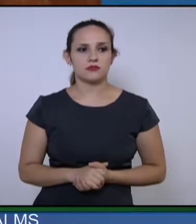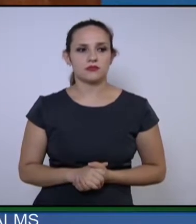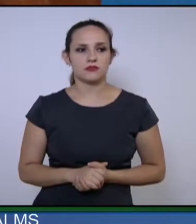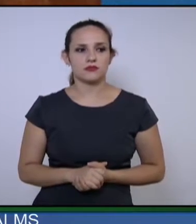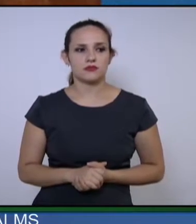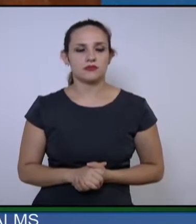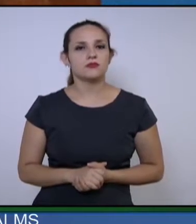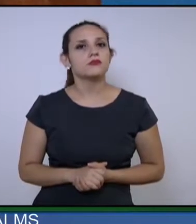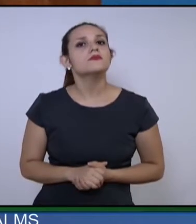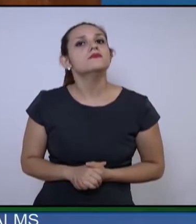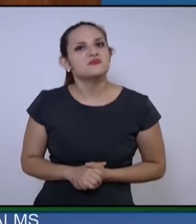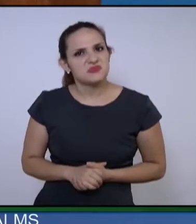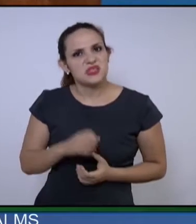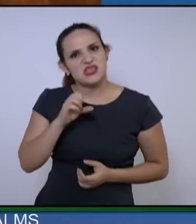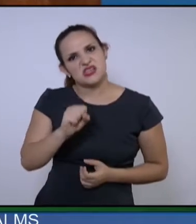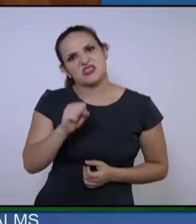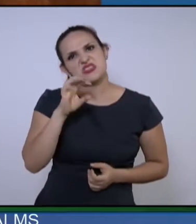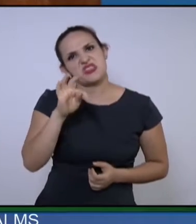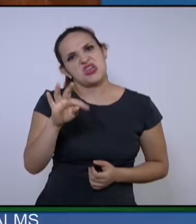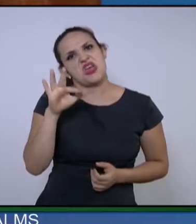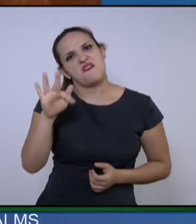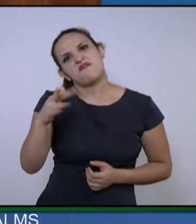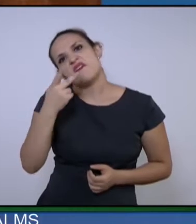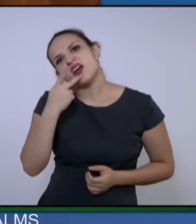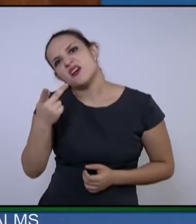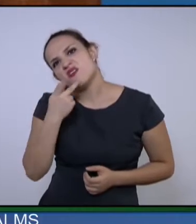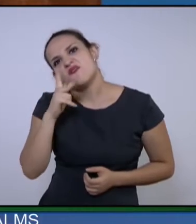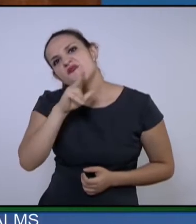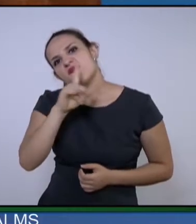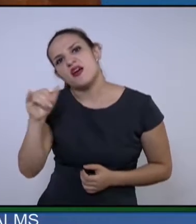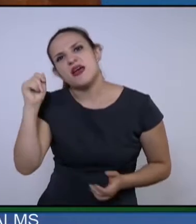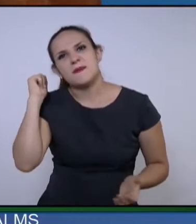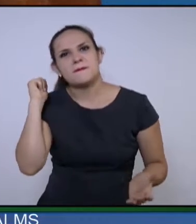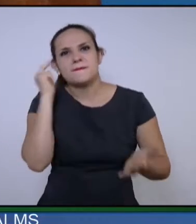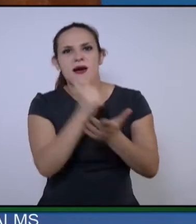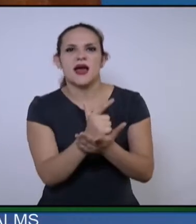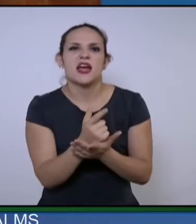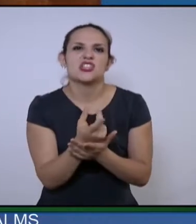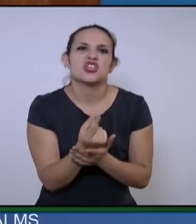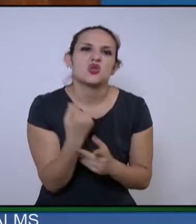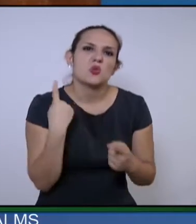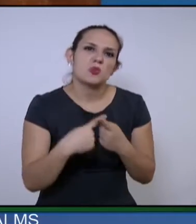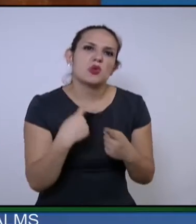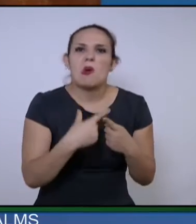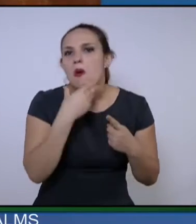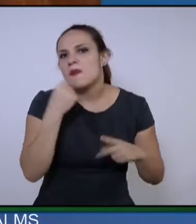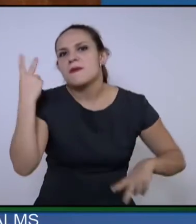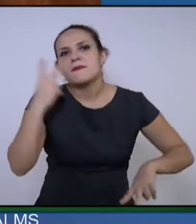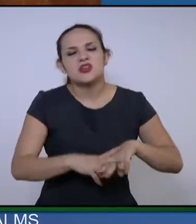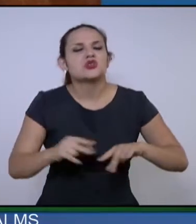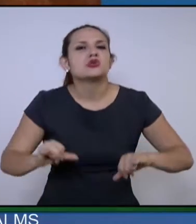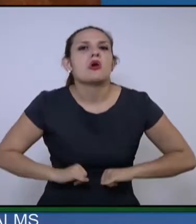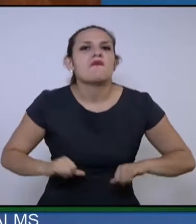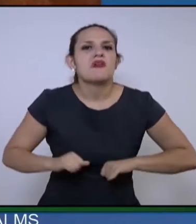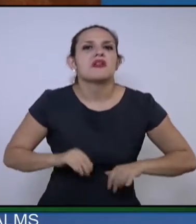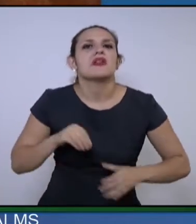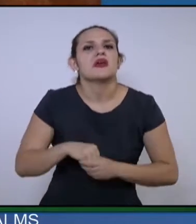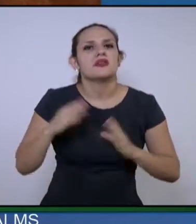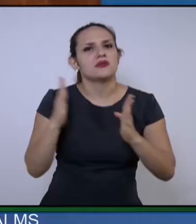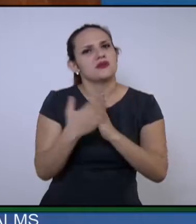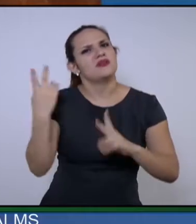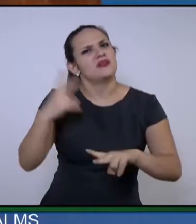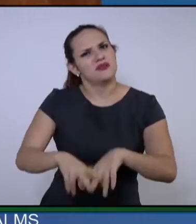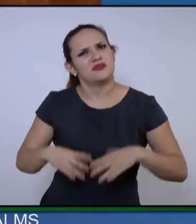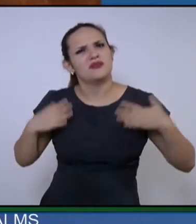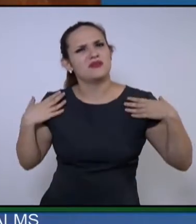este vagabundo preso lá em Corumbá. Eu quero ver se o Supremo Tribunal Federal terá